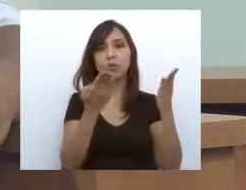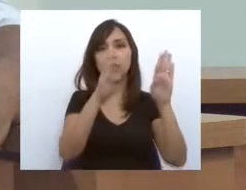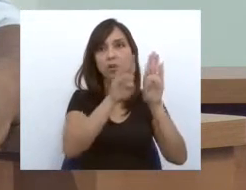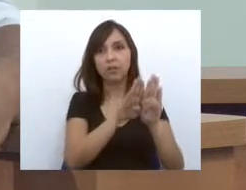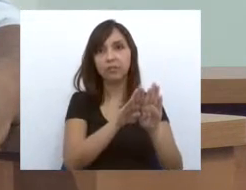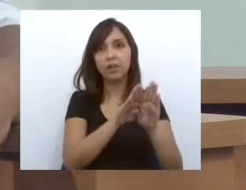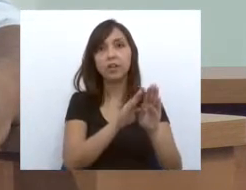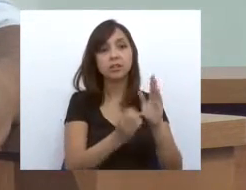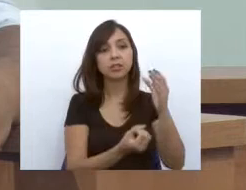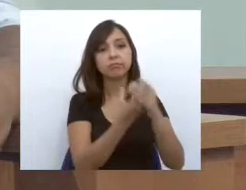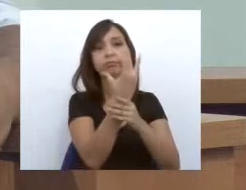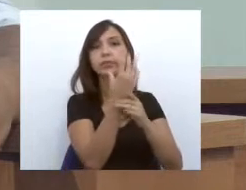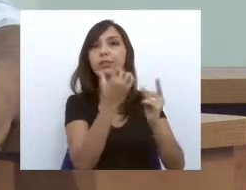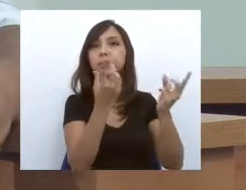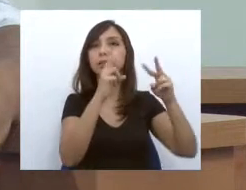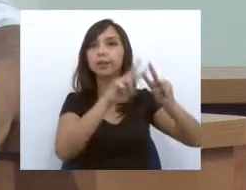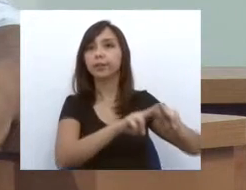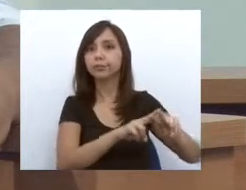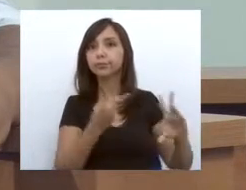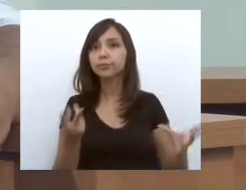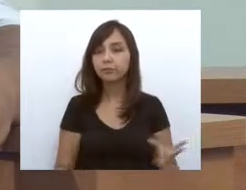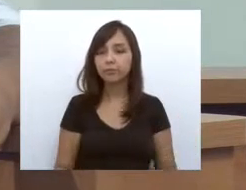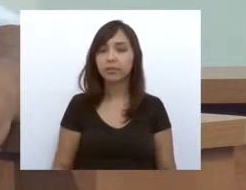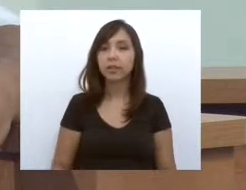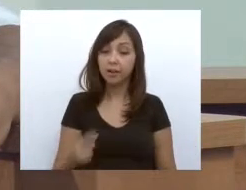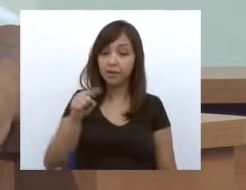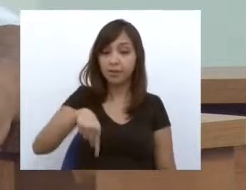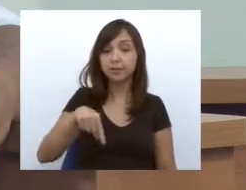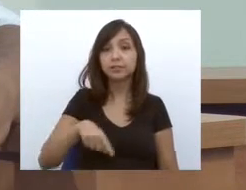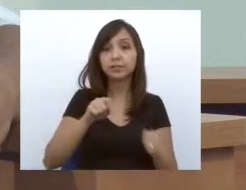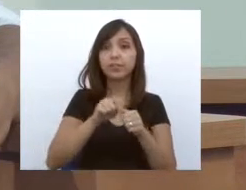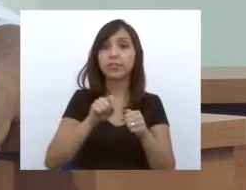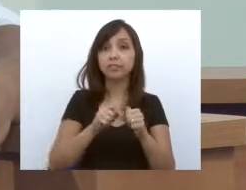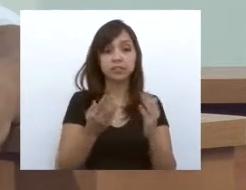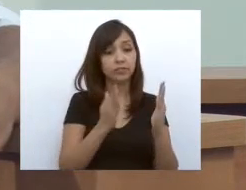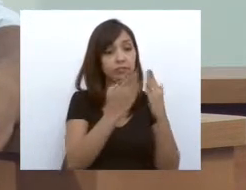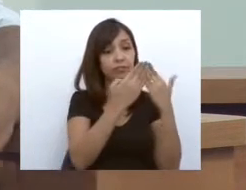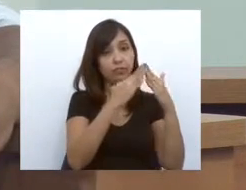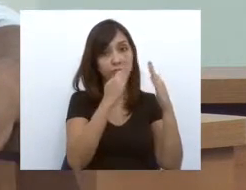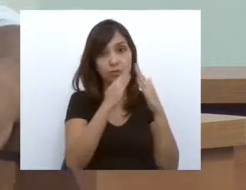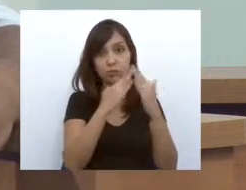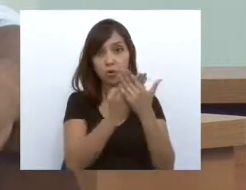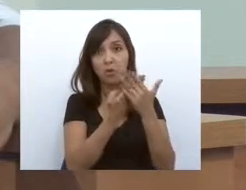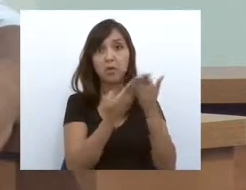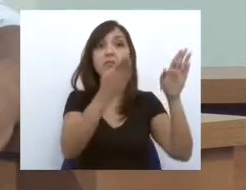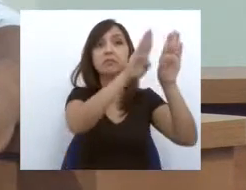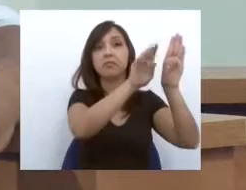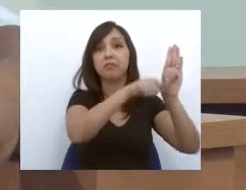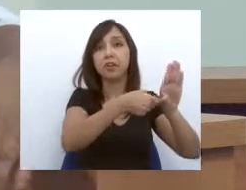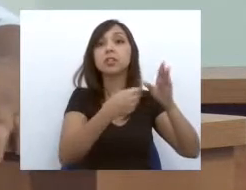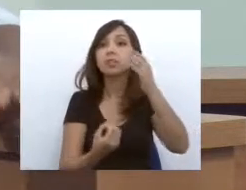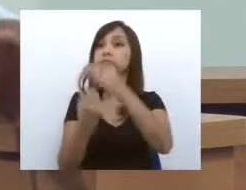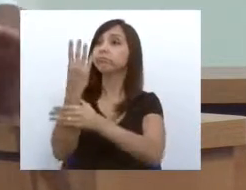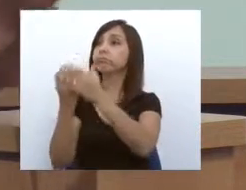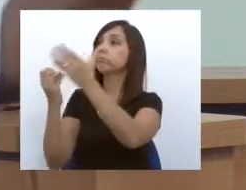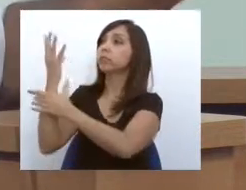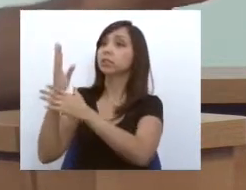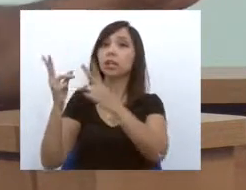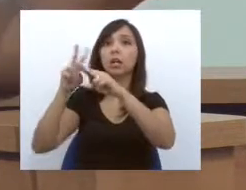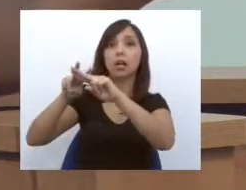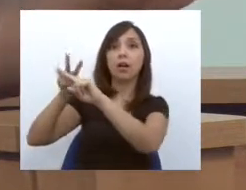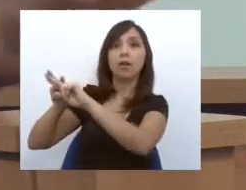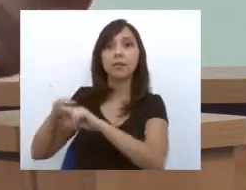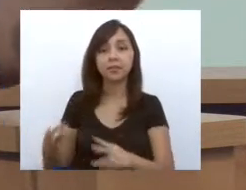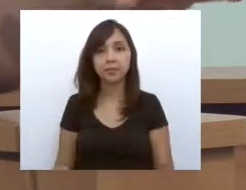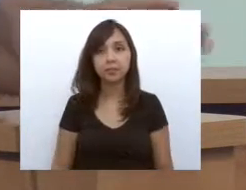abre cadeia. É o que eles fazem aqui em Guarulhos. Está fechando a escola e promove a abertura de cadeia, que é lógico,